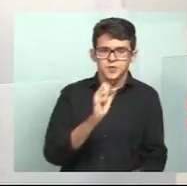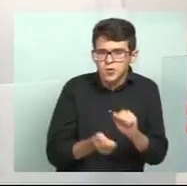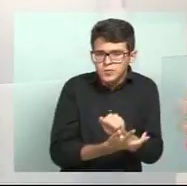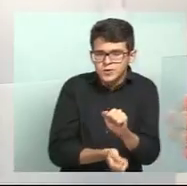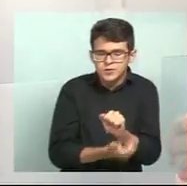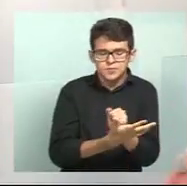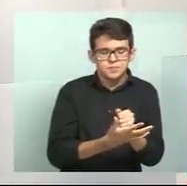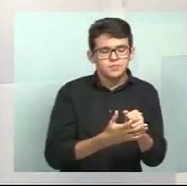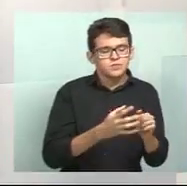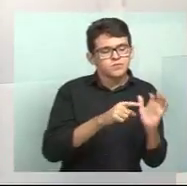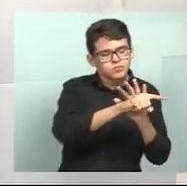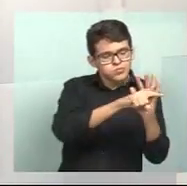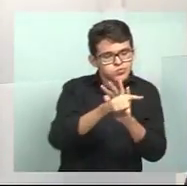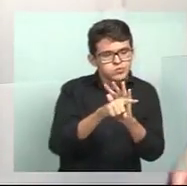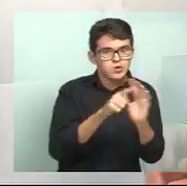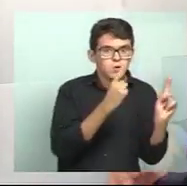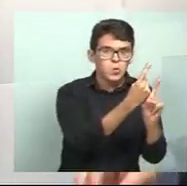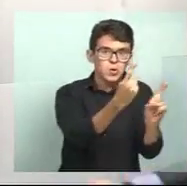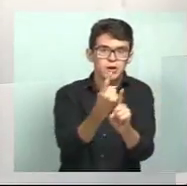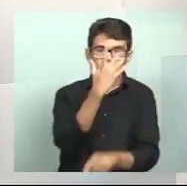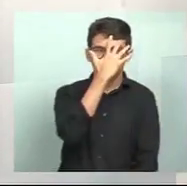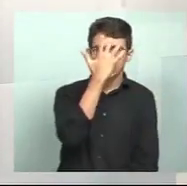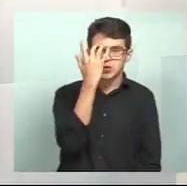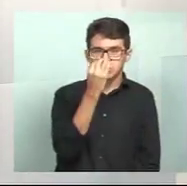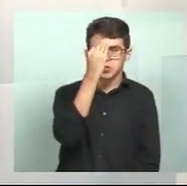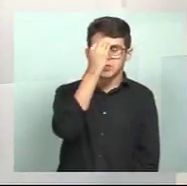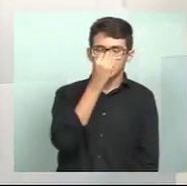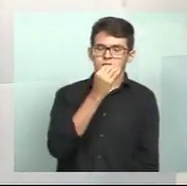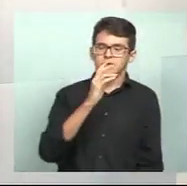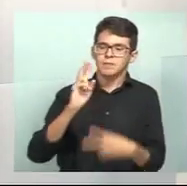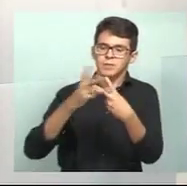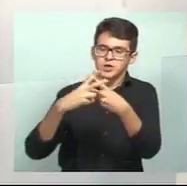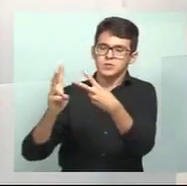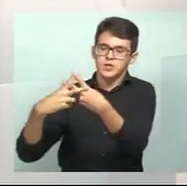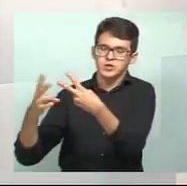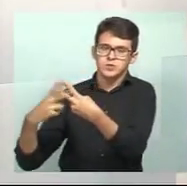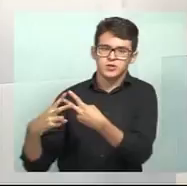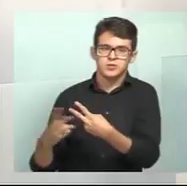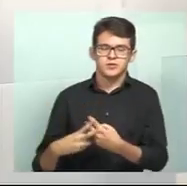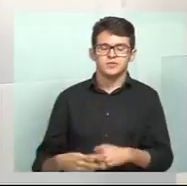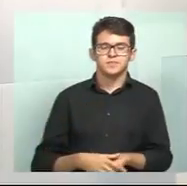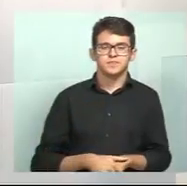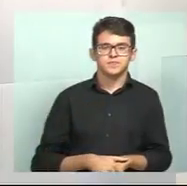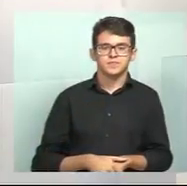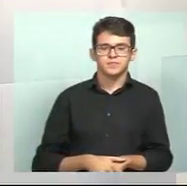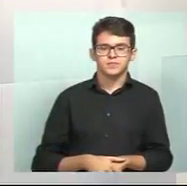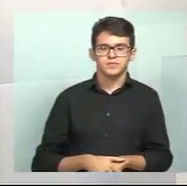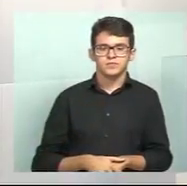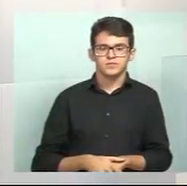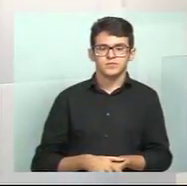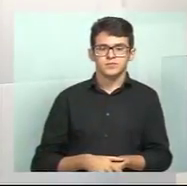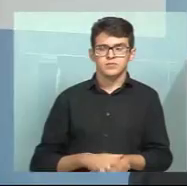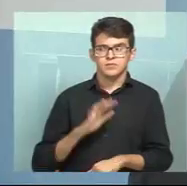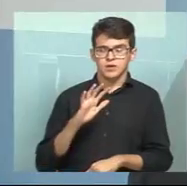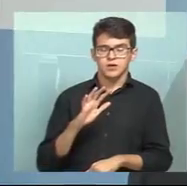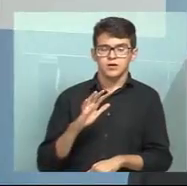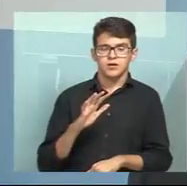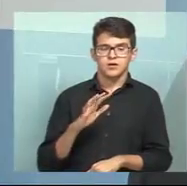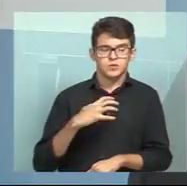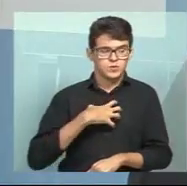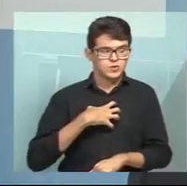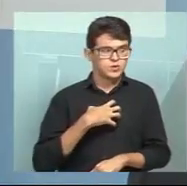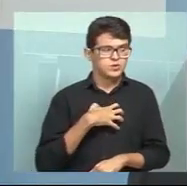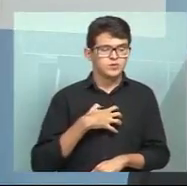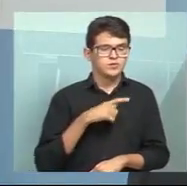da total impunidade. Mas ele não vai ser preso, Luiz. E eu vou dizer aqui, arrisco de dizer que ele não vai ser preso, vou dizer por quê para